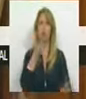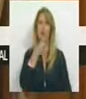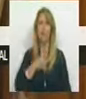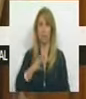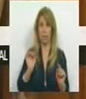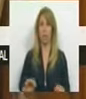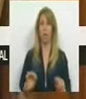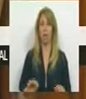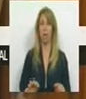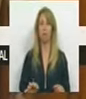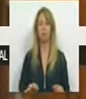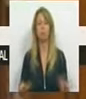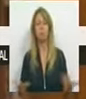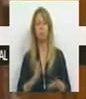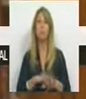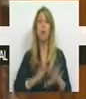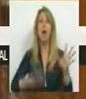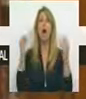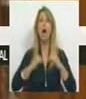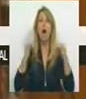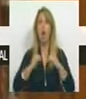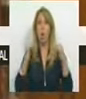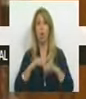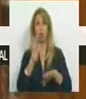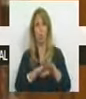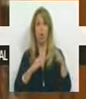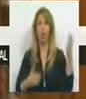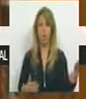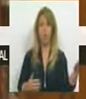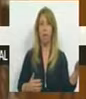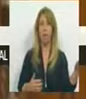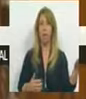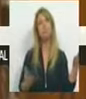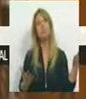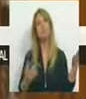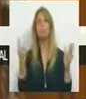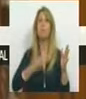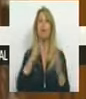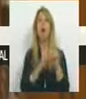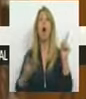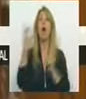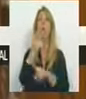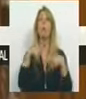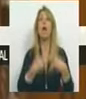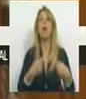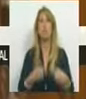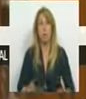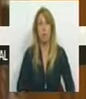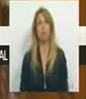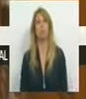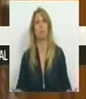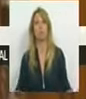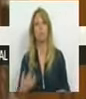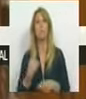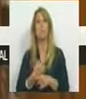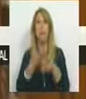seguinte: com os acordos com a esquerda, temos que aumentar a despesa. Até temos que